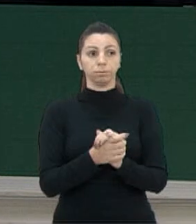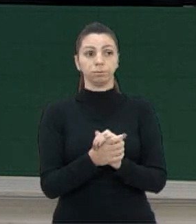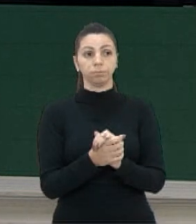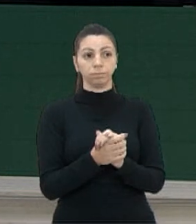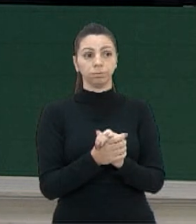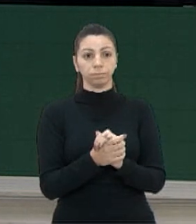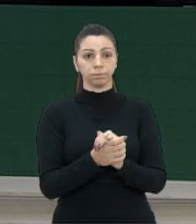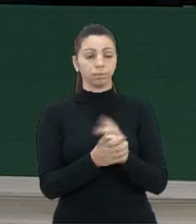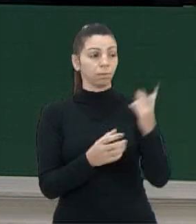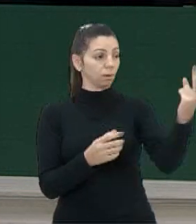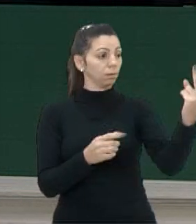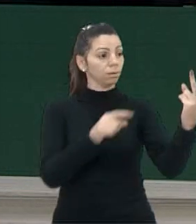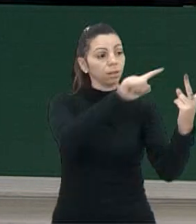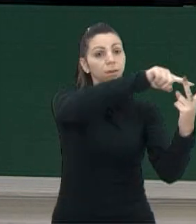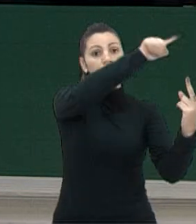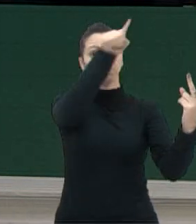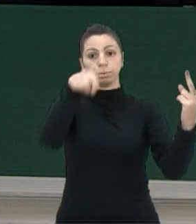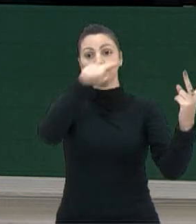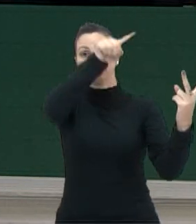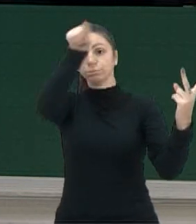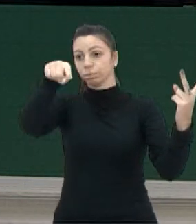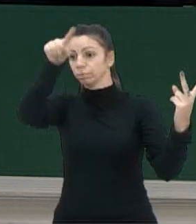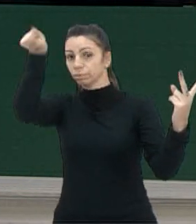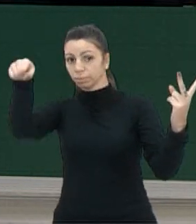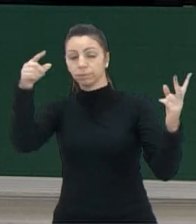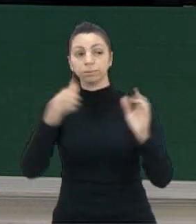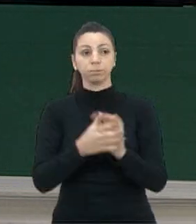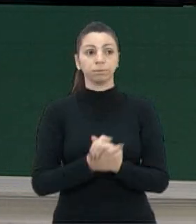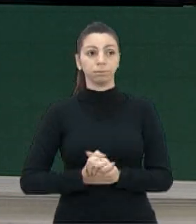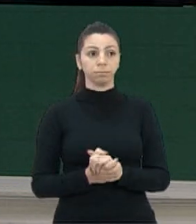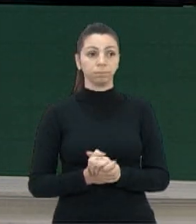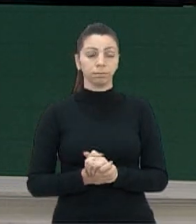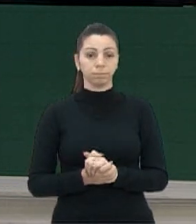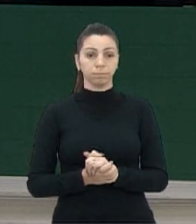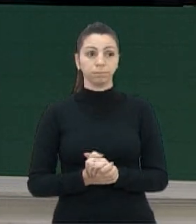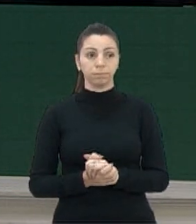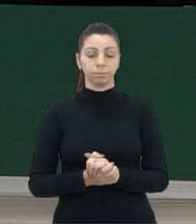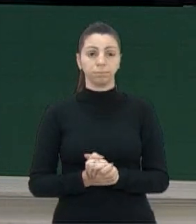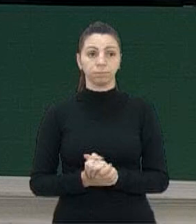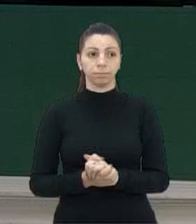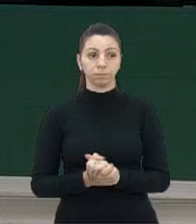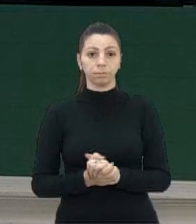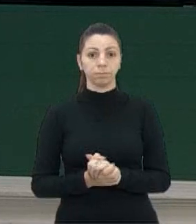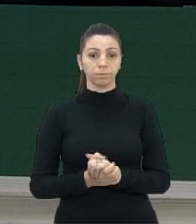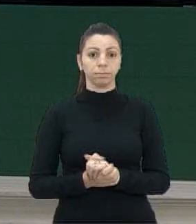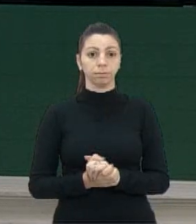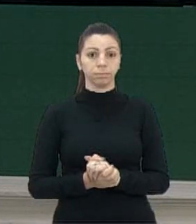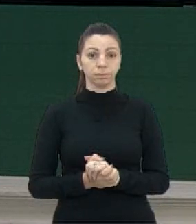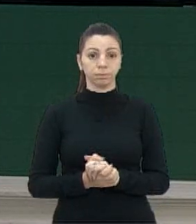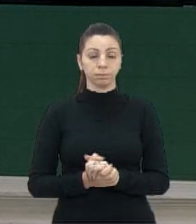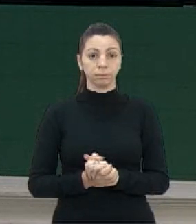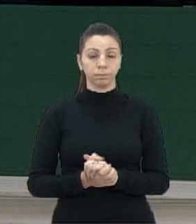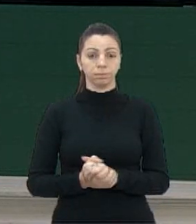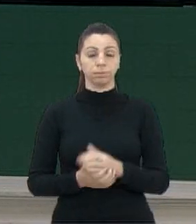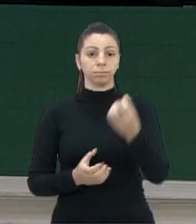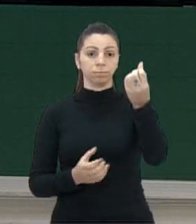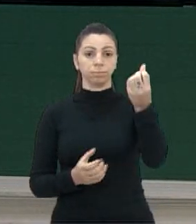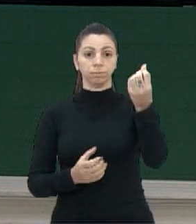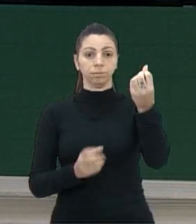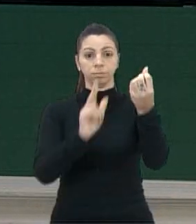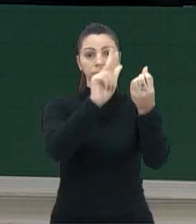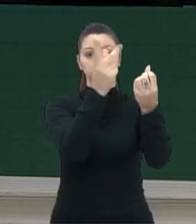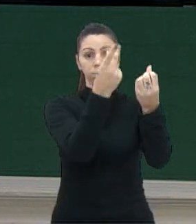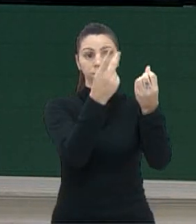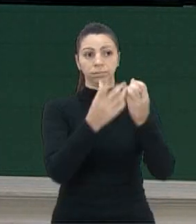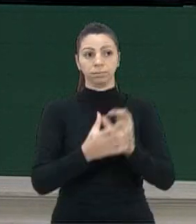multiplica todos os átomos que aparecem aqui nessa forma. Então, nessa parte aqui, eu vou ter 6 hidrogênios. Como aqui eu